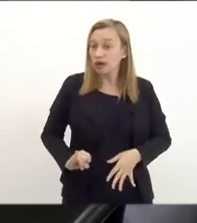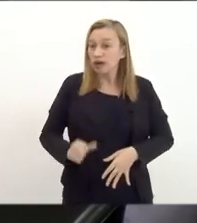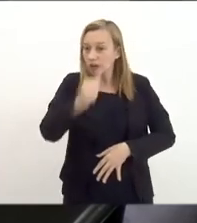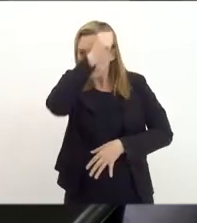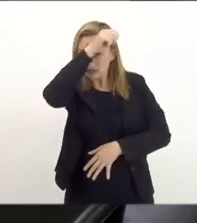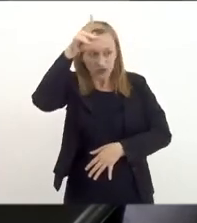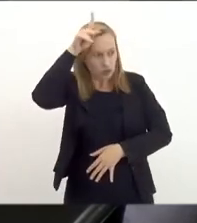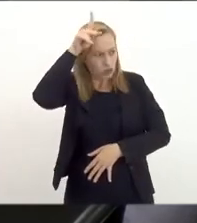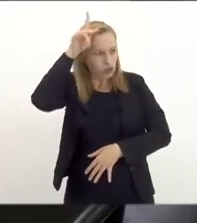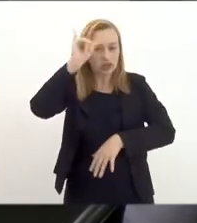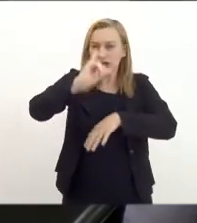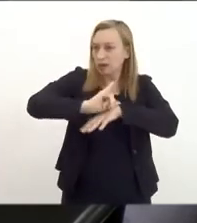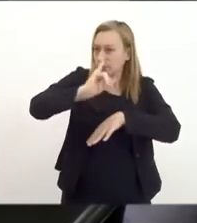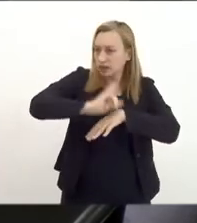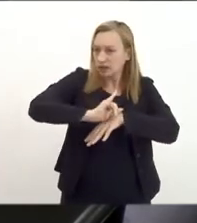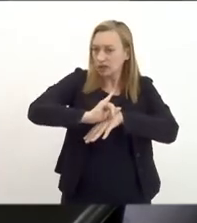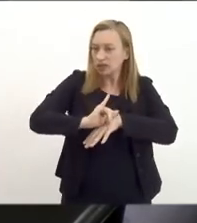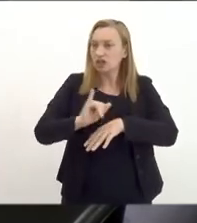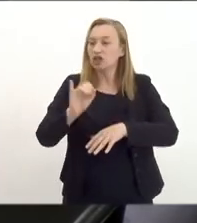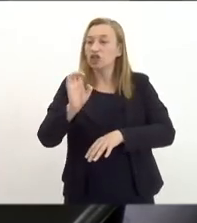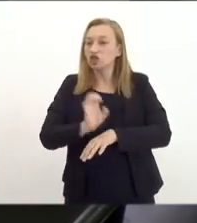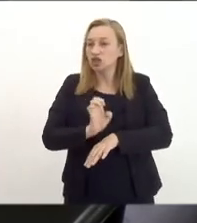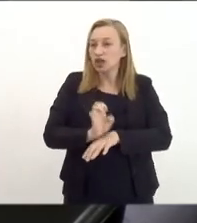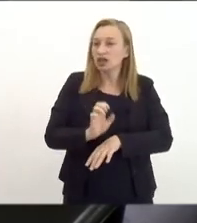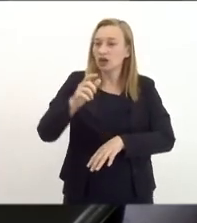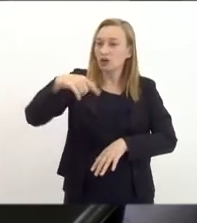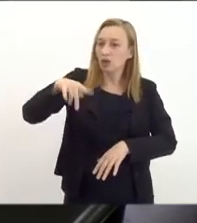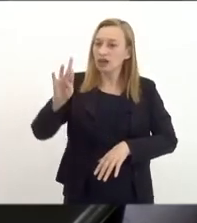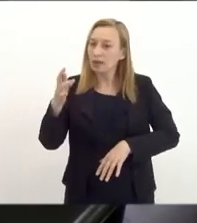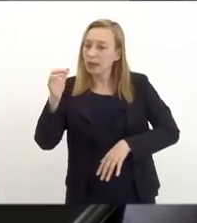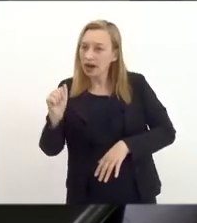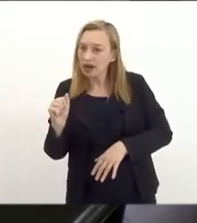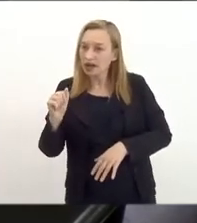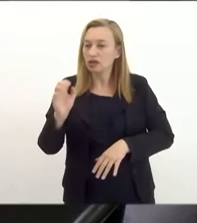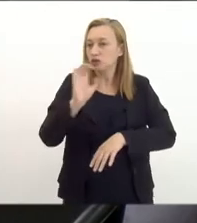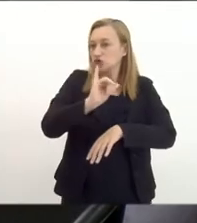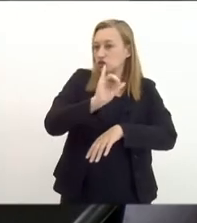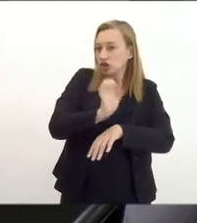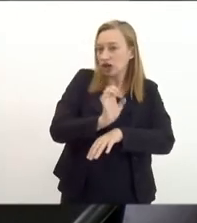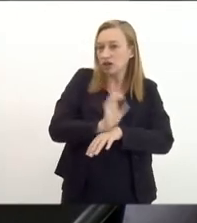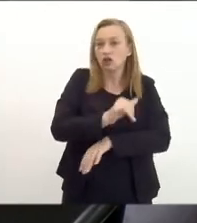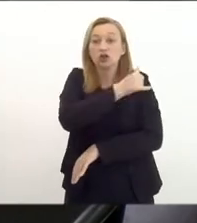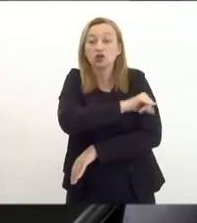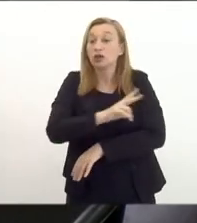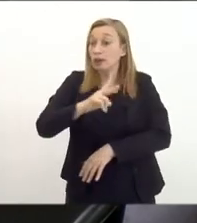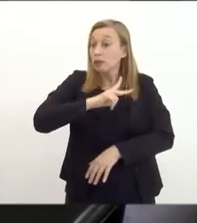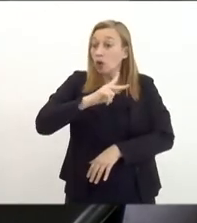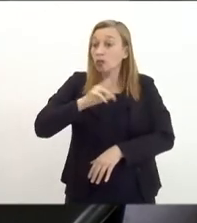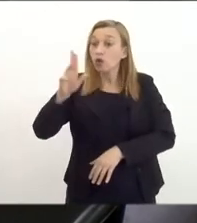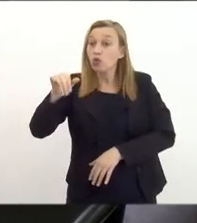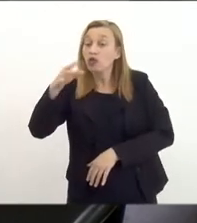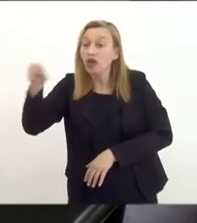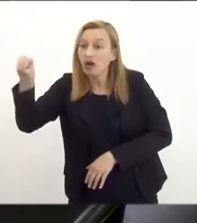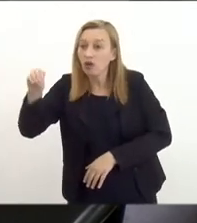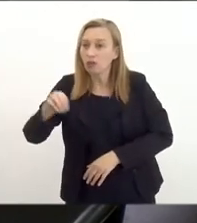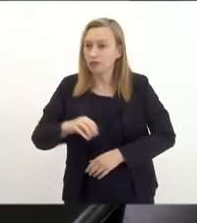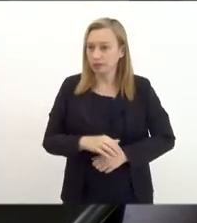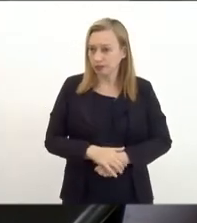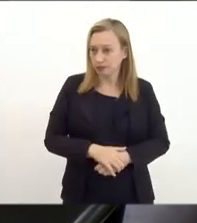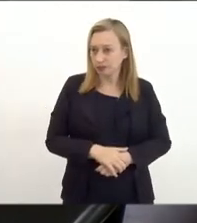capital do Estado da Guanabara do Estado do Rio de Janeiro da própria União